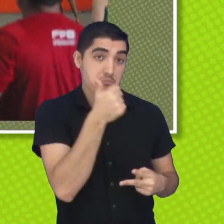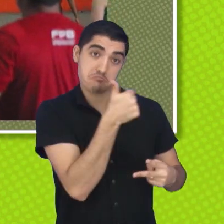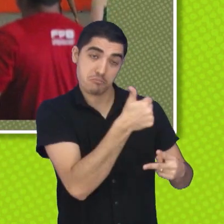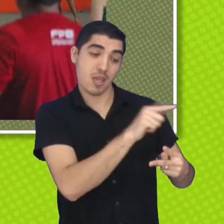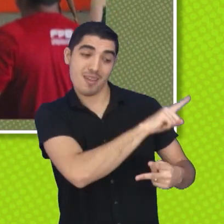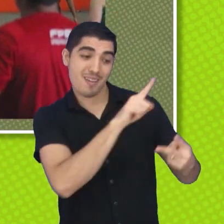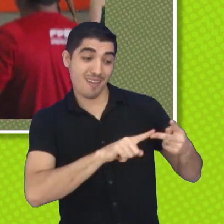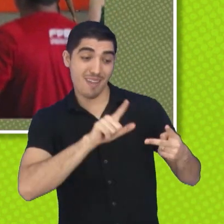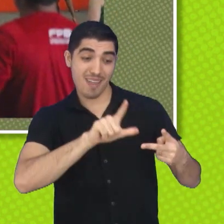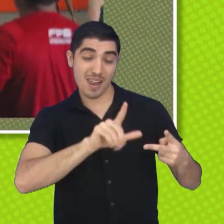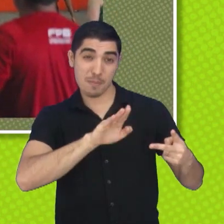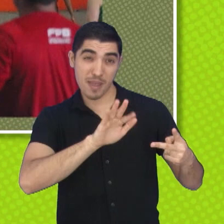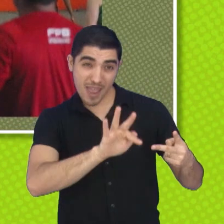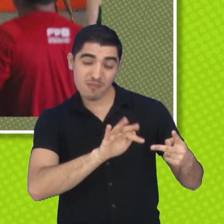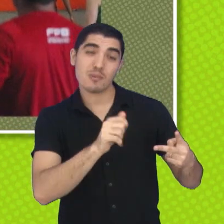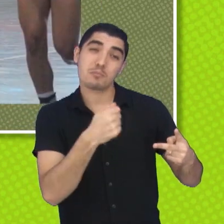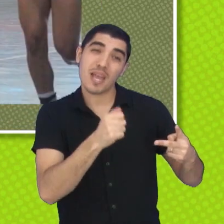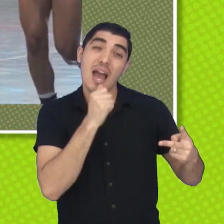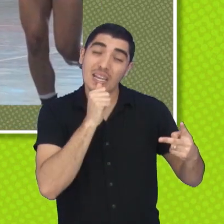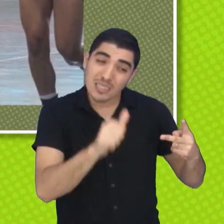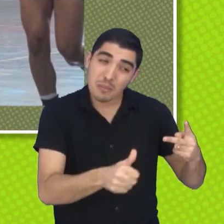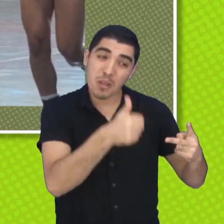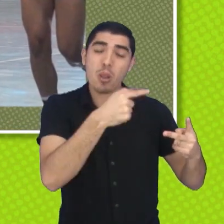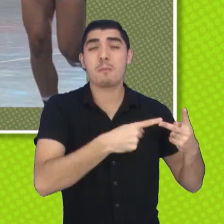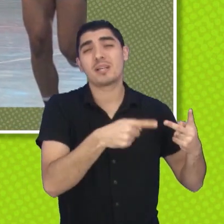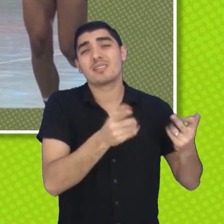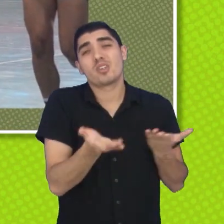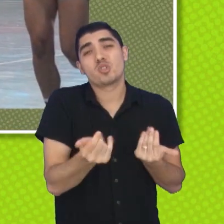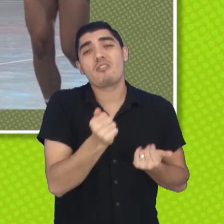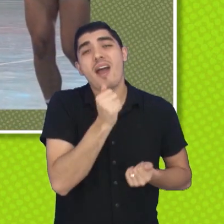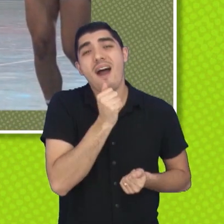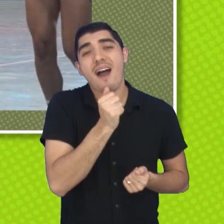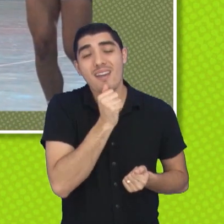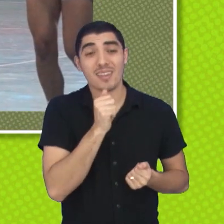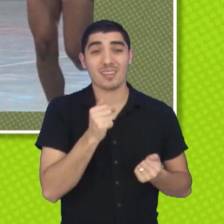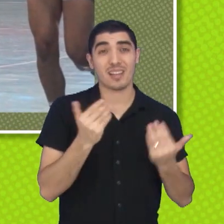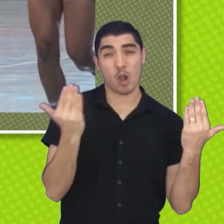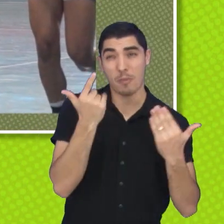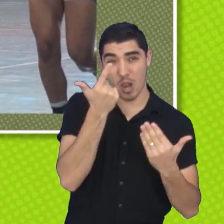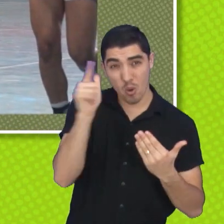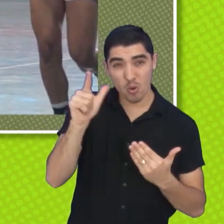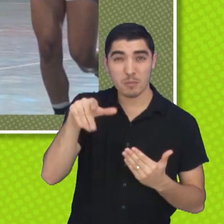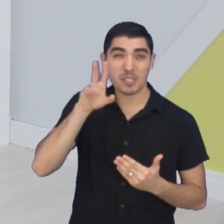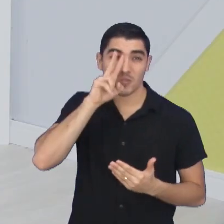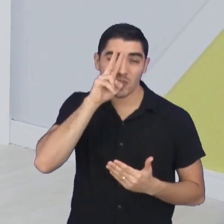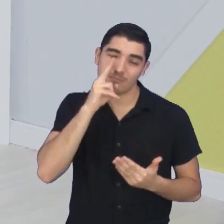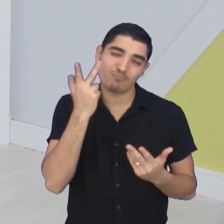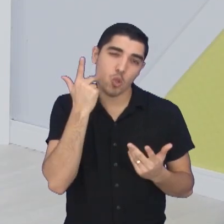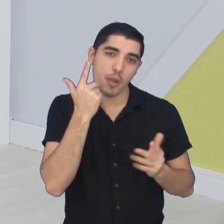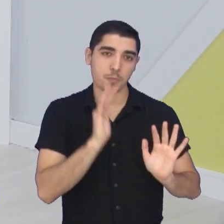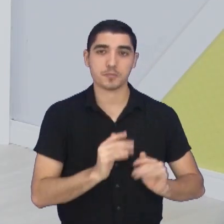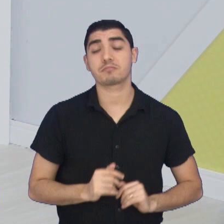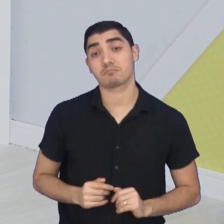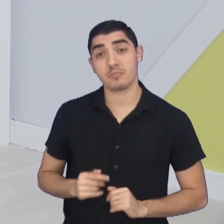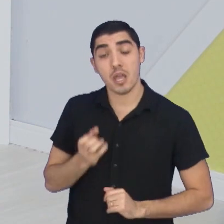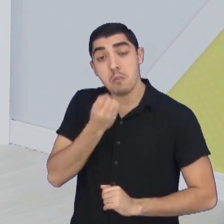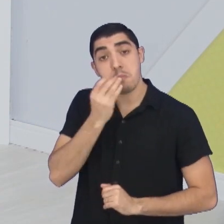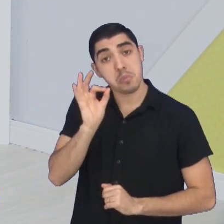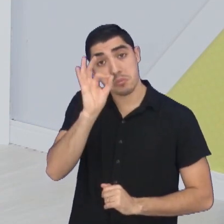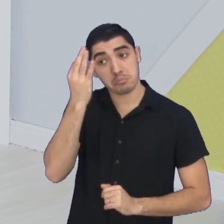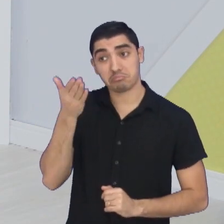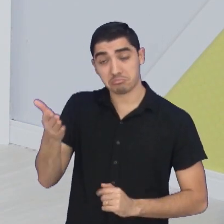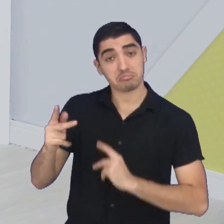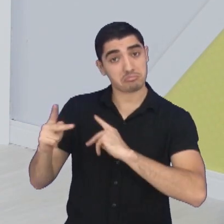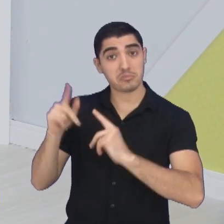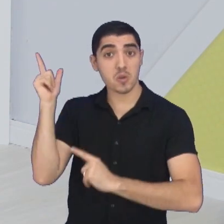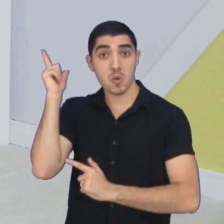melhorar, mas como é um time muito jovem, enfrentando outros times adultos mais experientes, também fica difícil. Pois é, bom resultado para a equipe do São José, que terminou aí